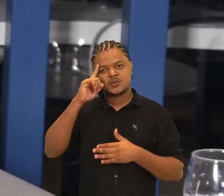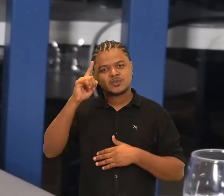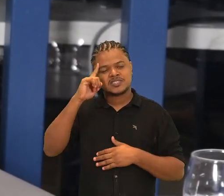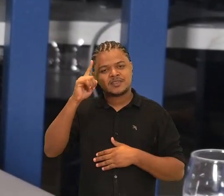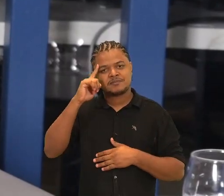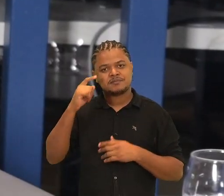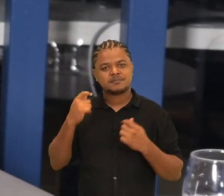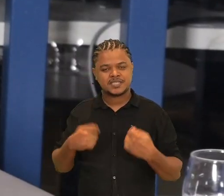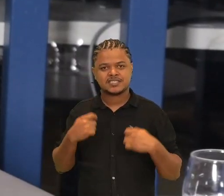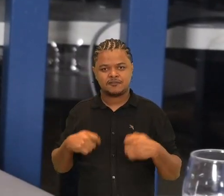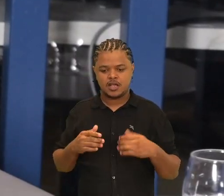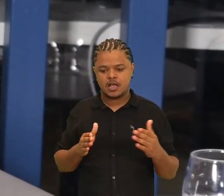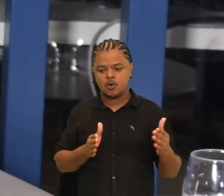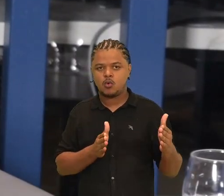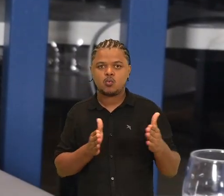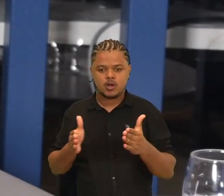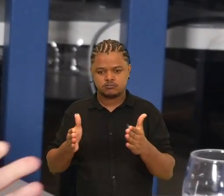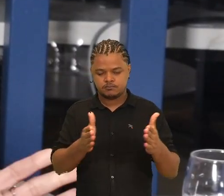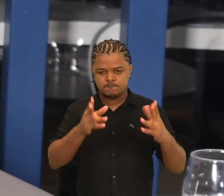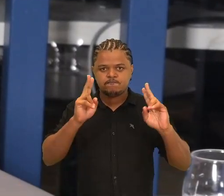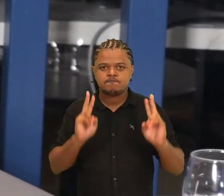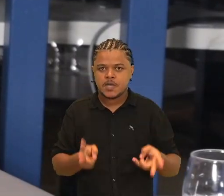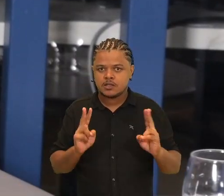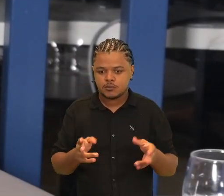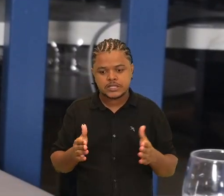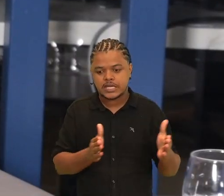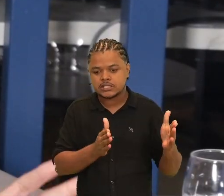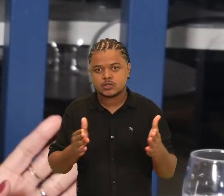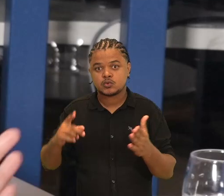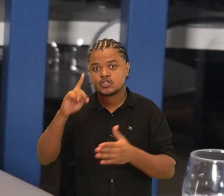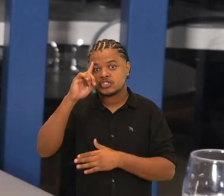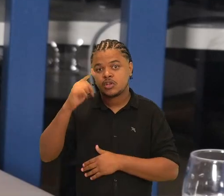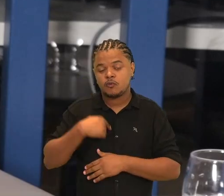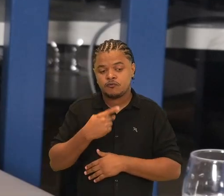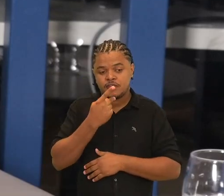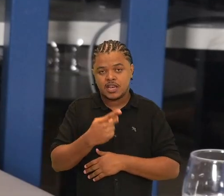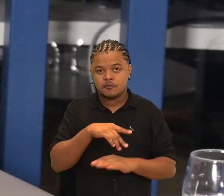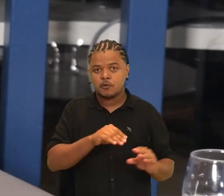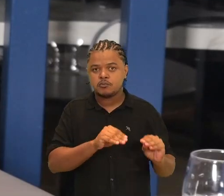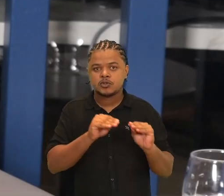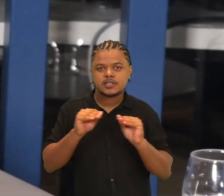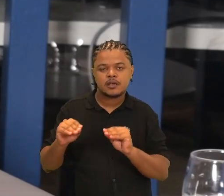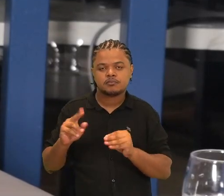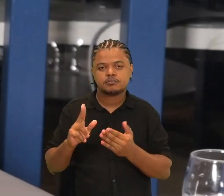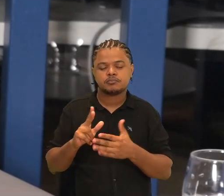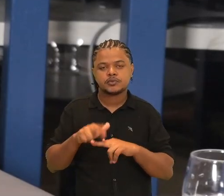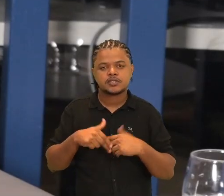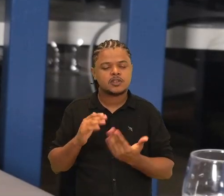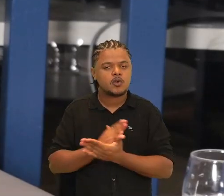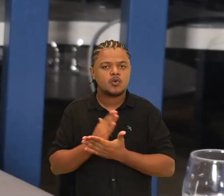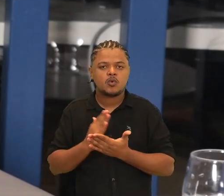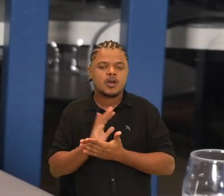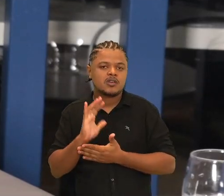gente ia por um trajeto, né? Do mesmo trajeto todo o tempo. No dia que eu decidi mudar, por algum motivo, ele entrou em crise